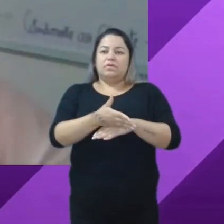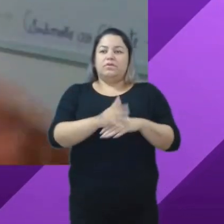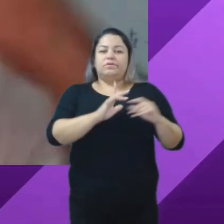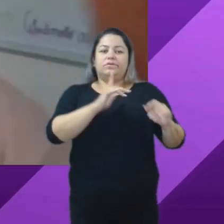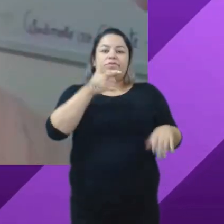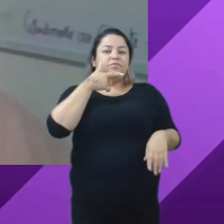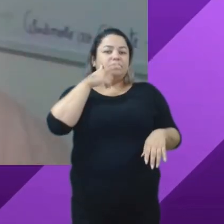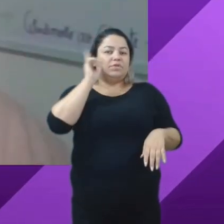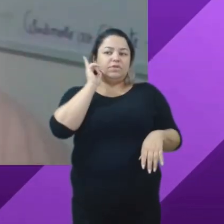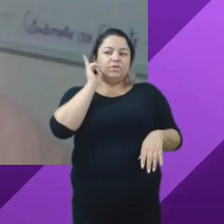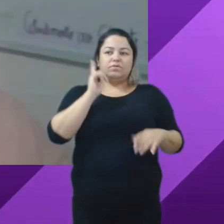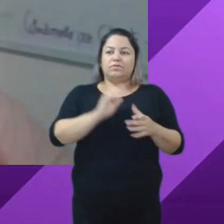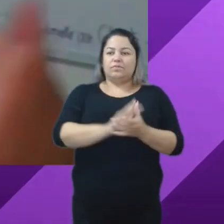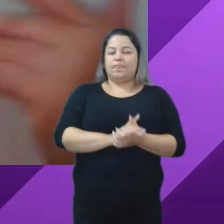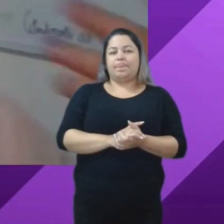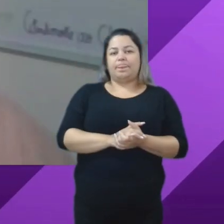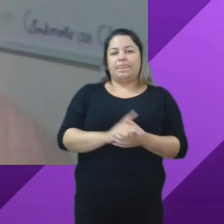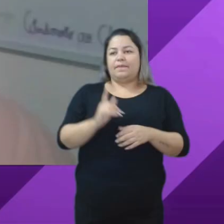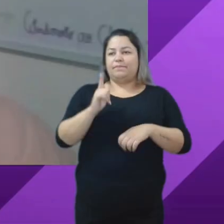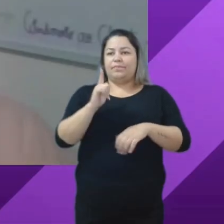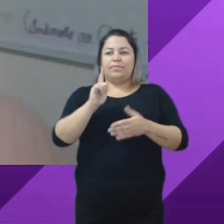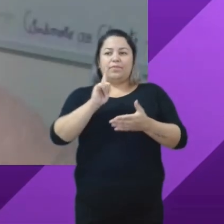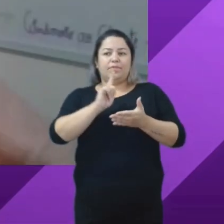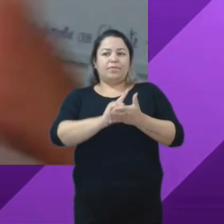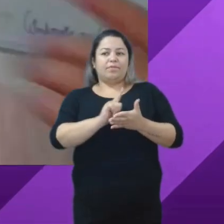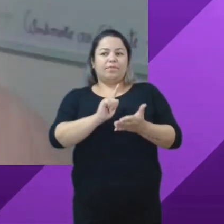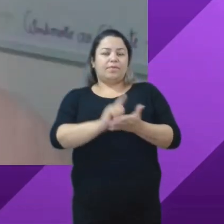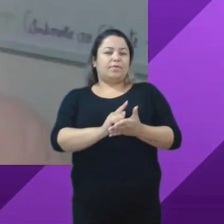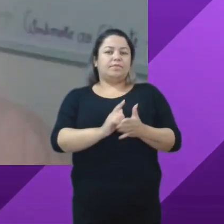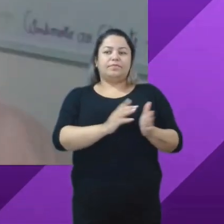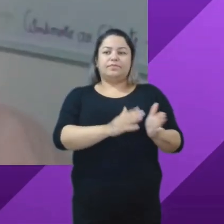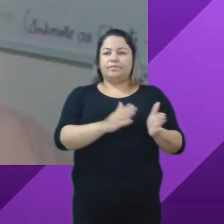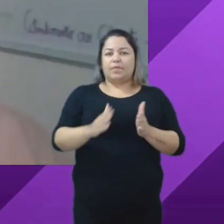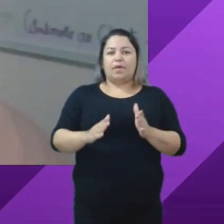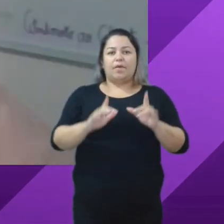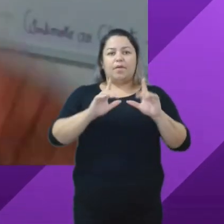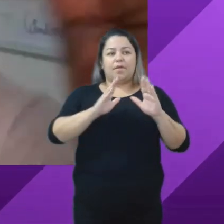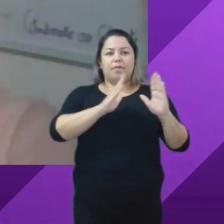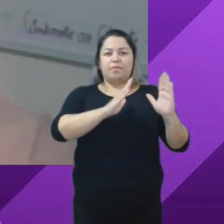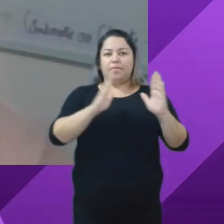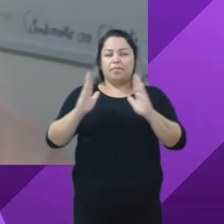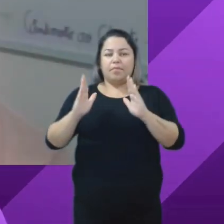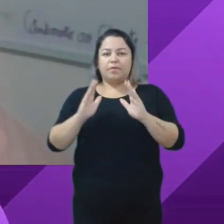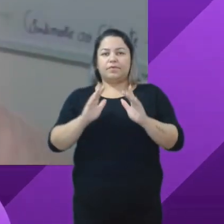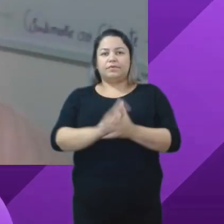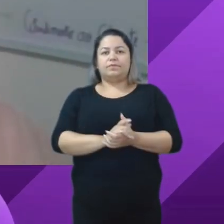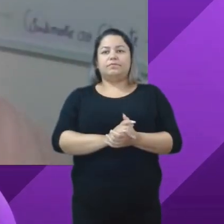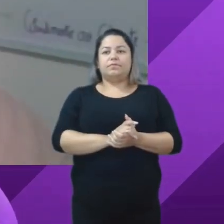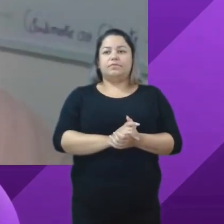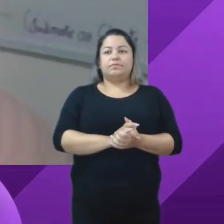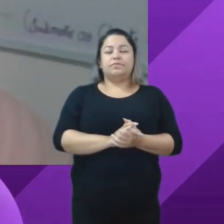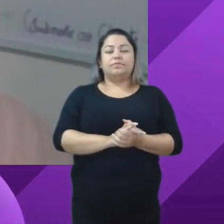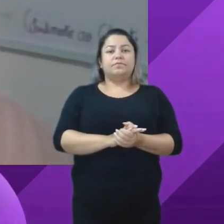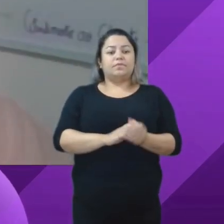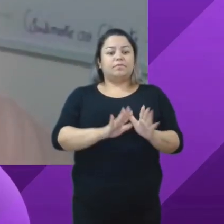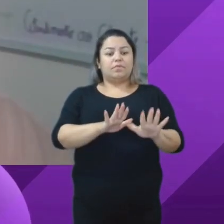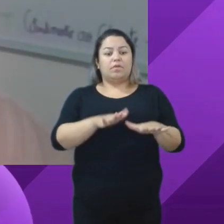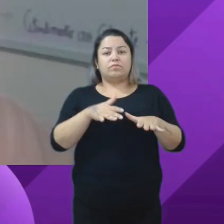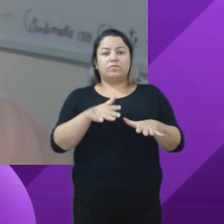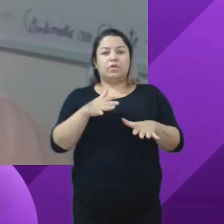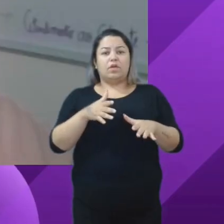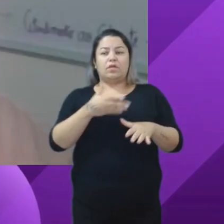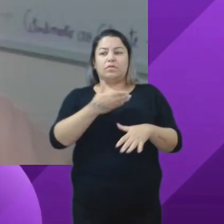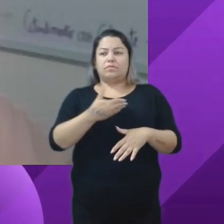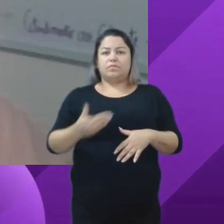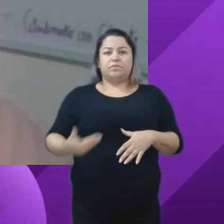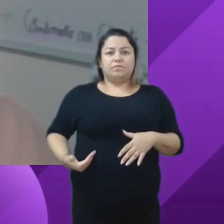era. Os papelzinhos, a visita porta a porta, acompanhar ali as audiências públicas. As pessoas basicamente